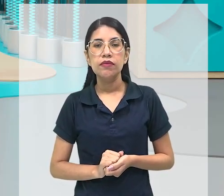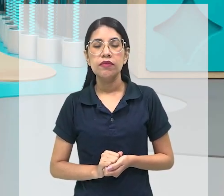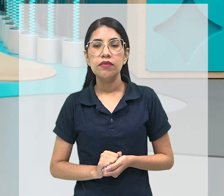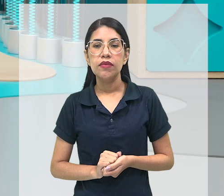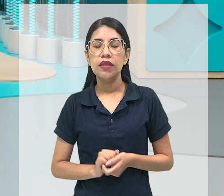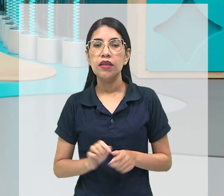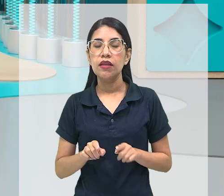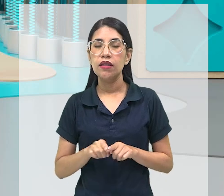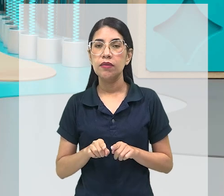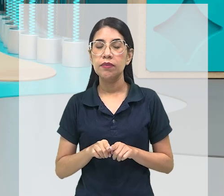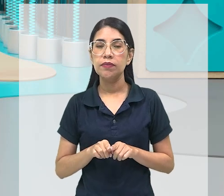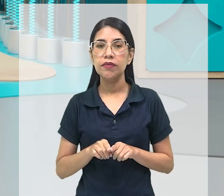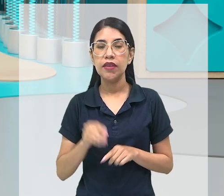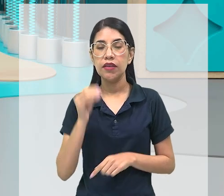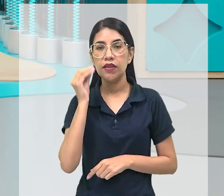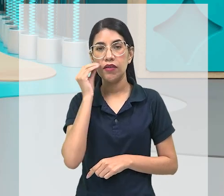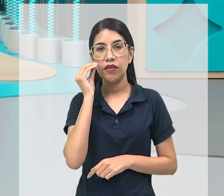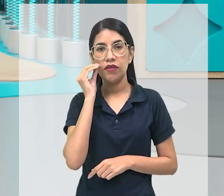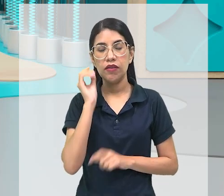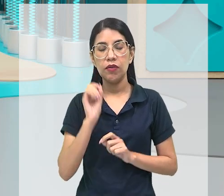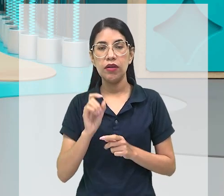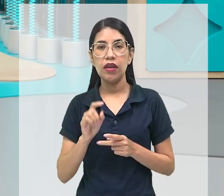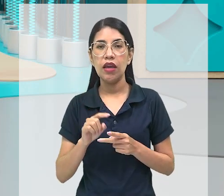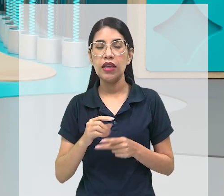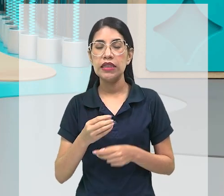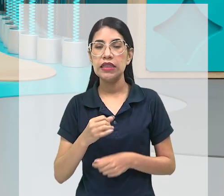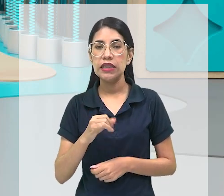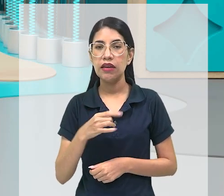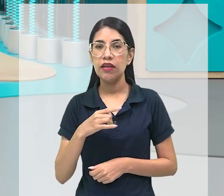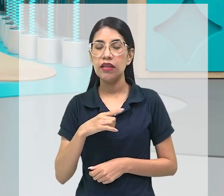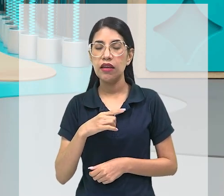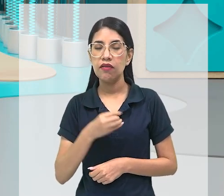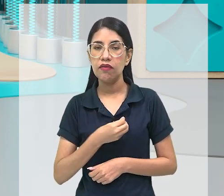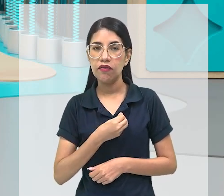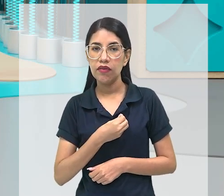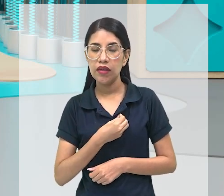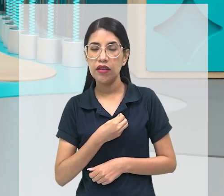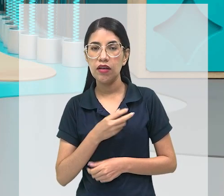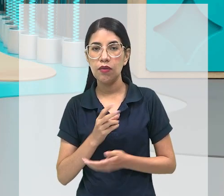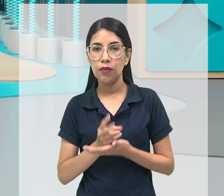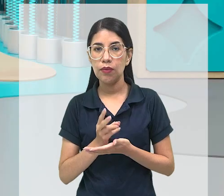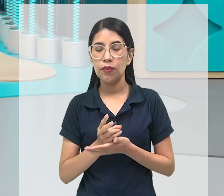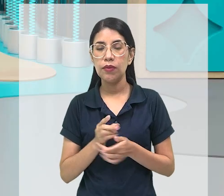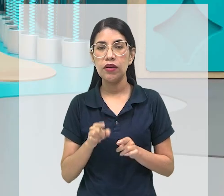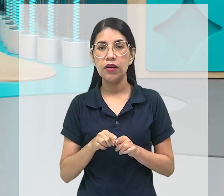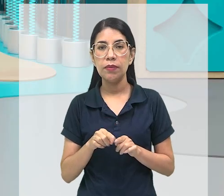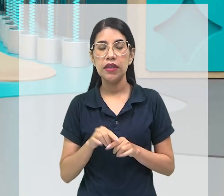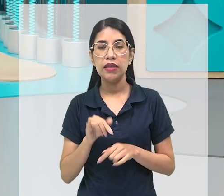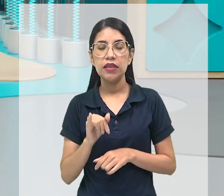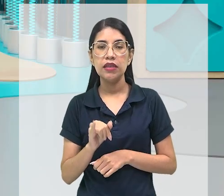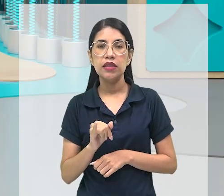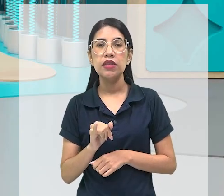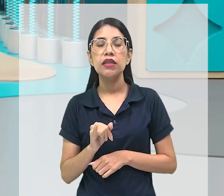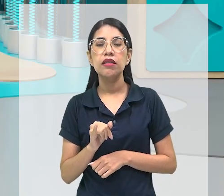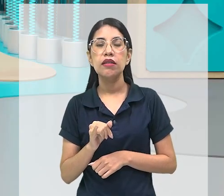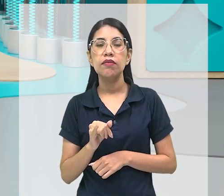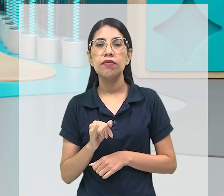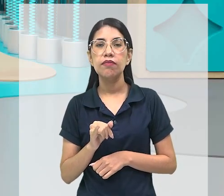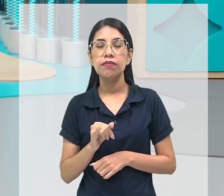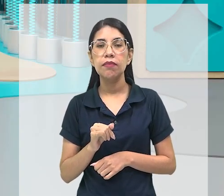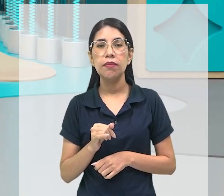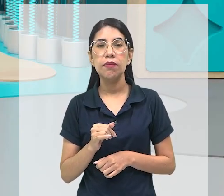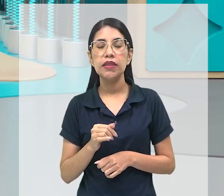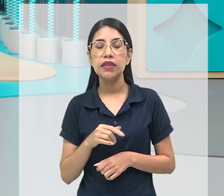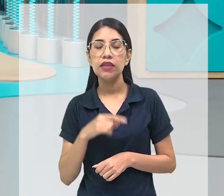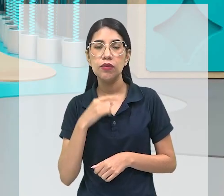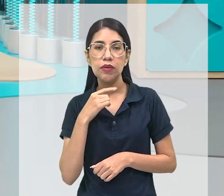Vai verificar os sinais de vida da vítima, se ela está tendo sinais de vida.